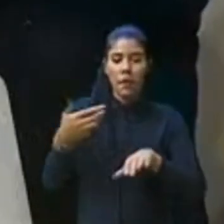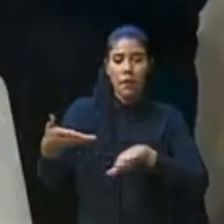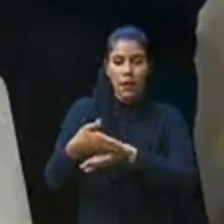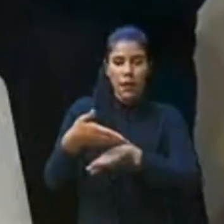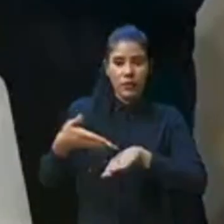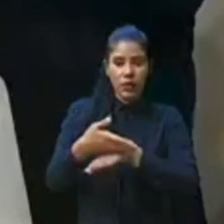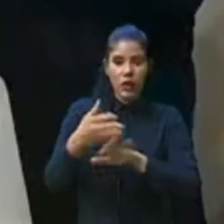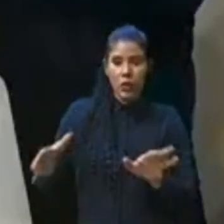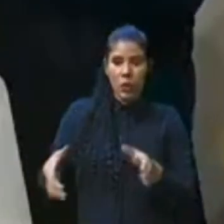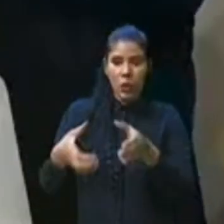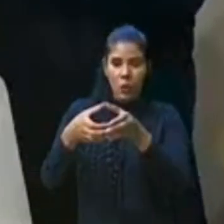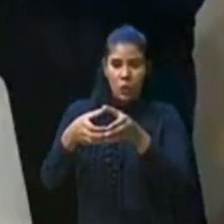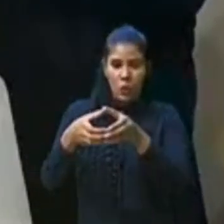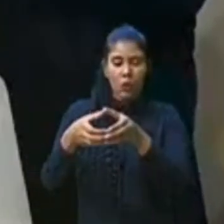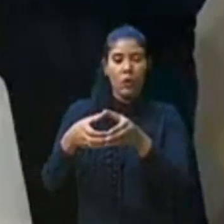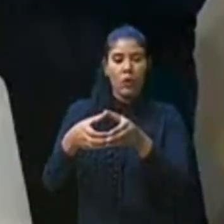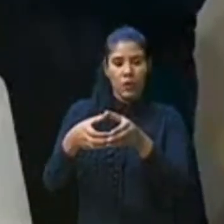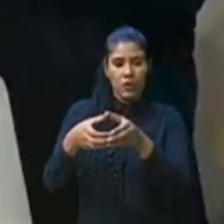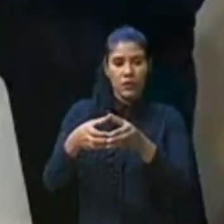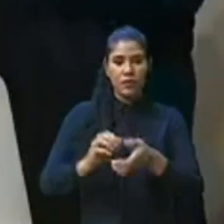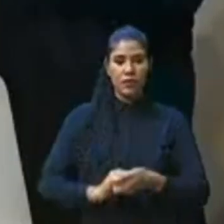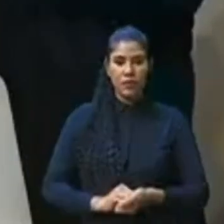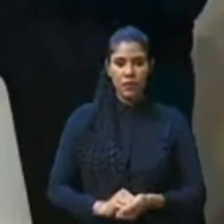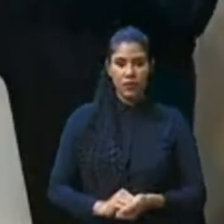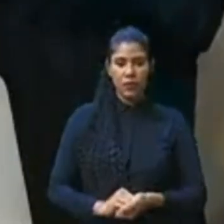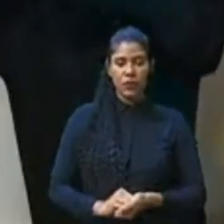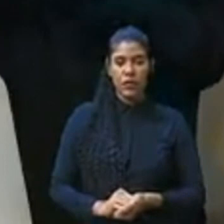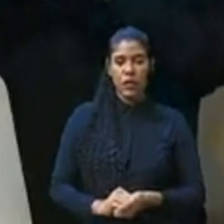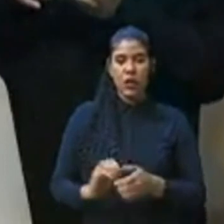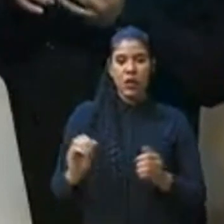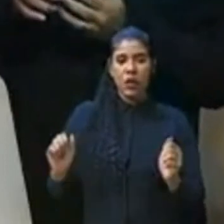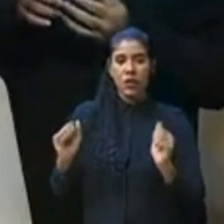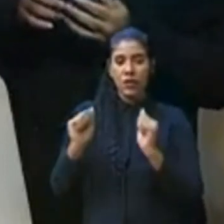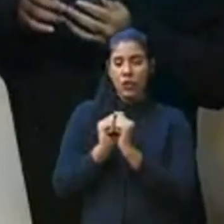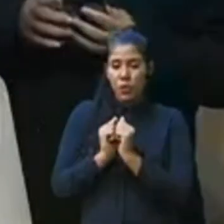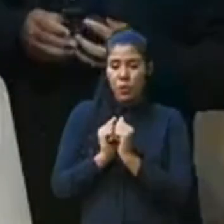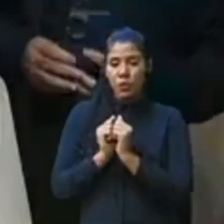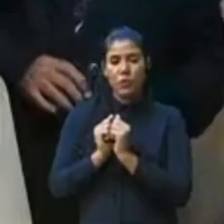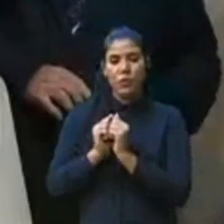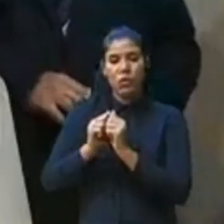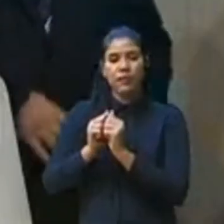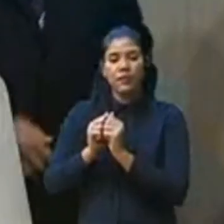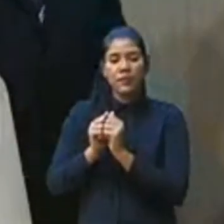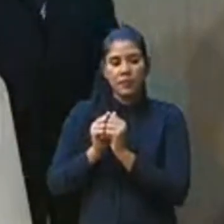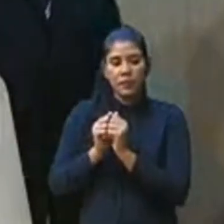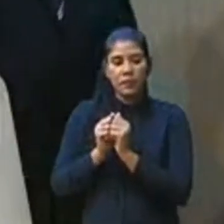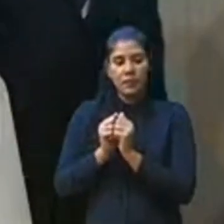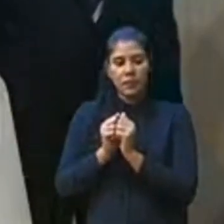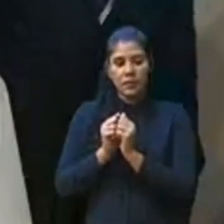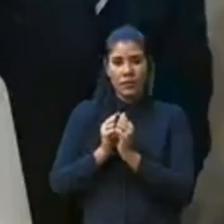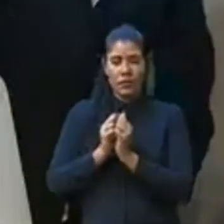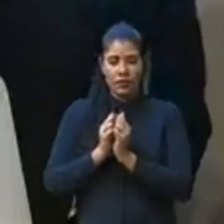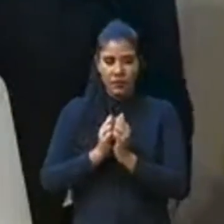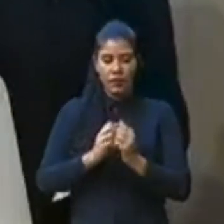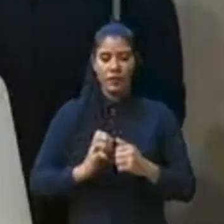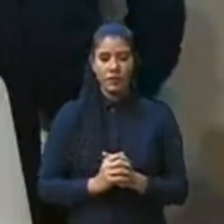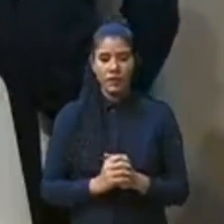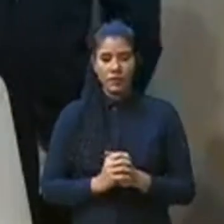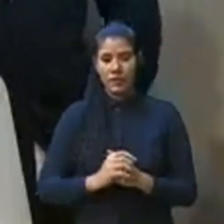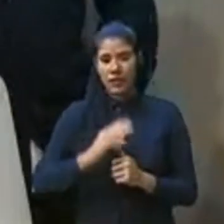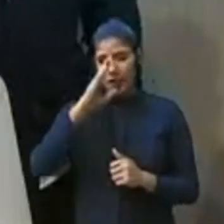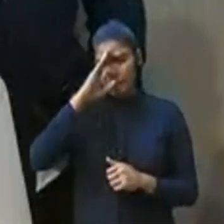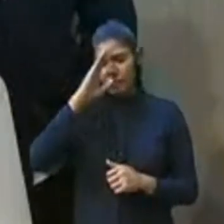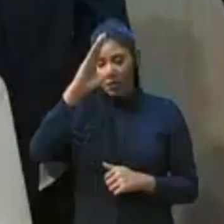dessa equipe, vindo nessa caminhada, navegando nesse rio, andando nessa esperança e surfando principalmente